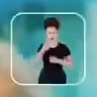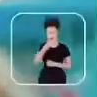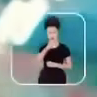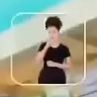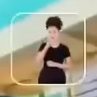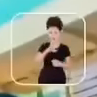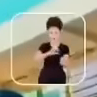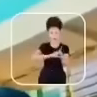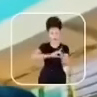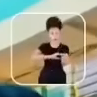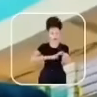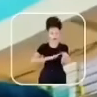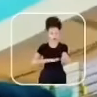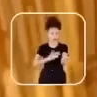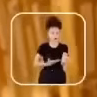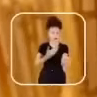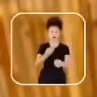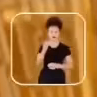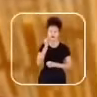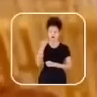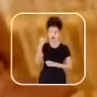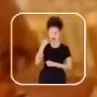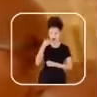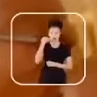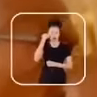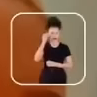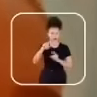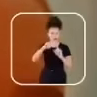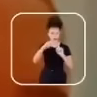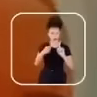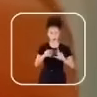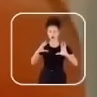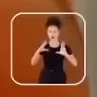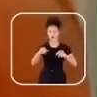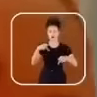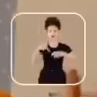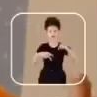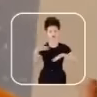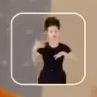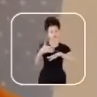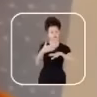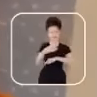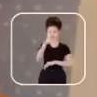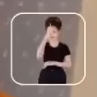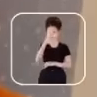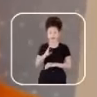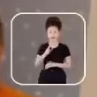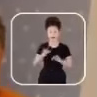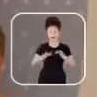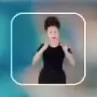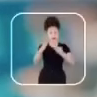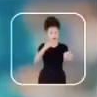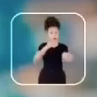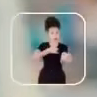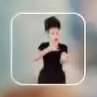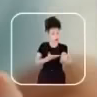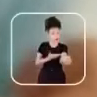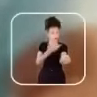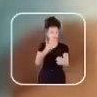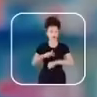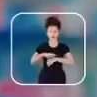libertaria.com e obrigado a você que tá assistindo o nosso vídeo se você gosta do nosso conteúdo por favor deixe o seu like se inscreva aqui no canal